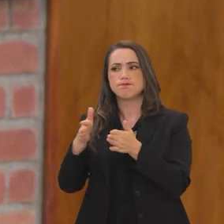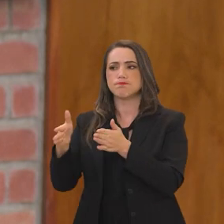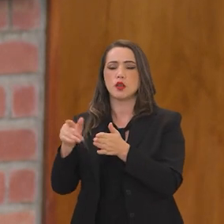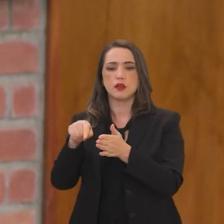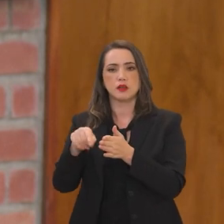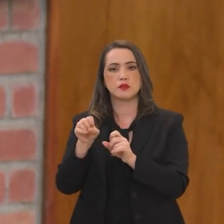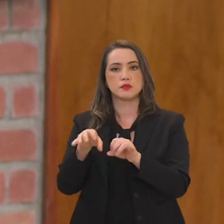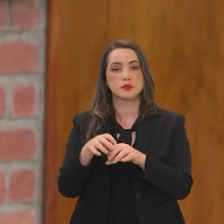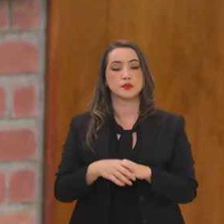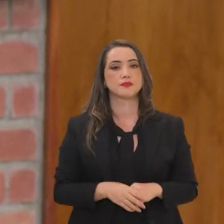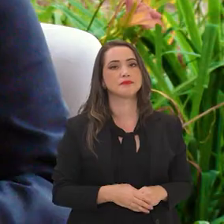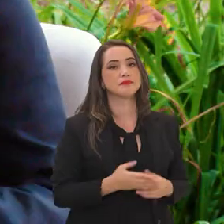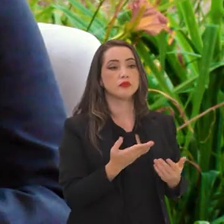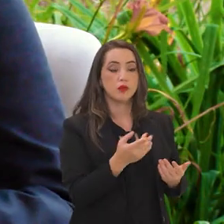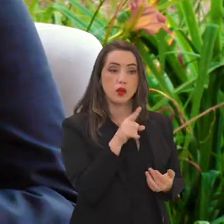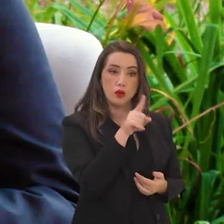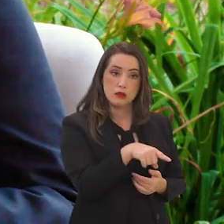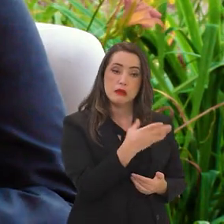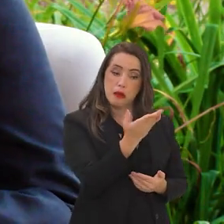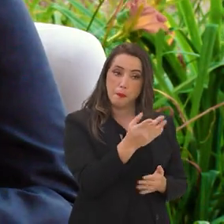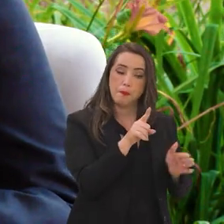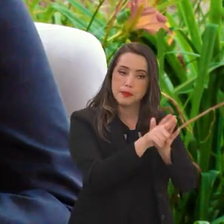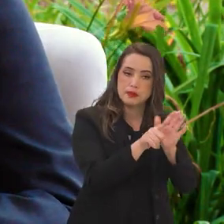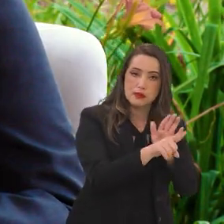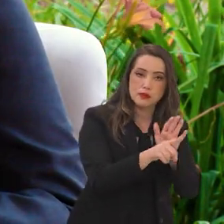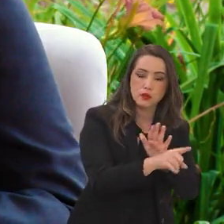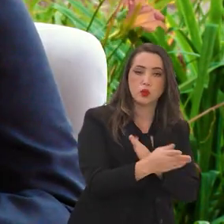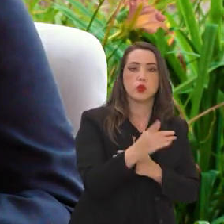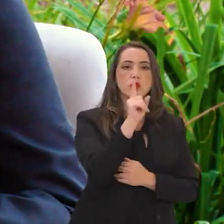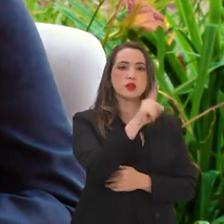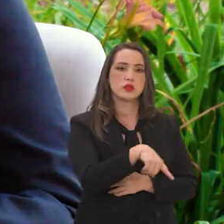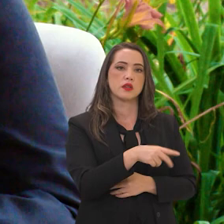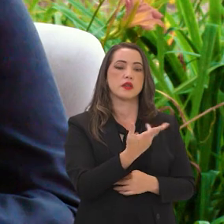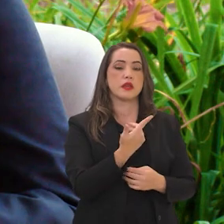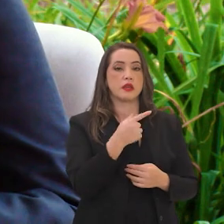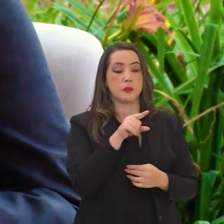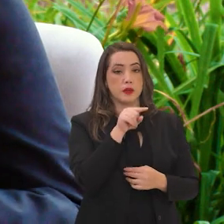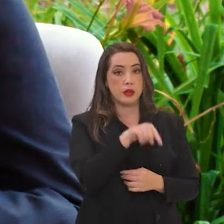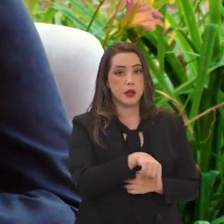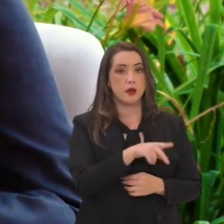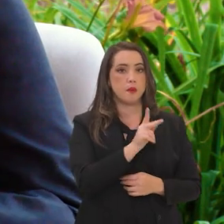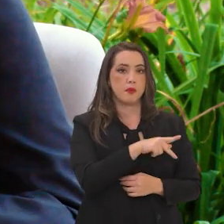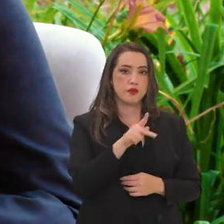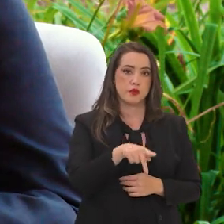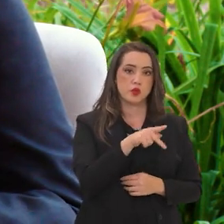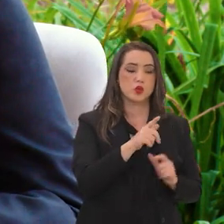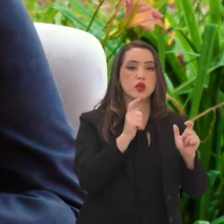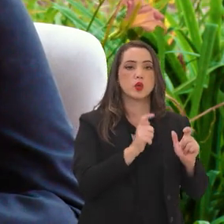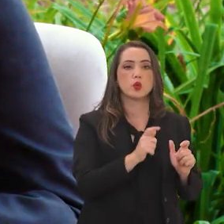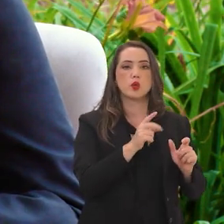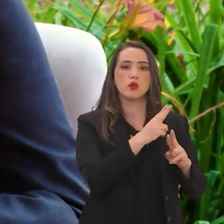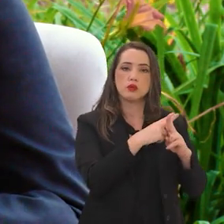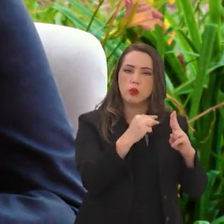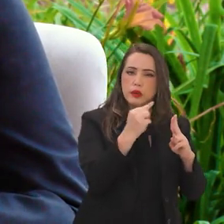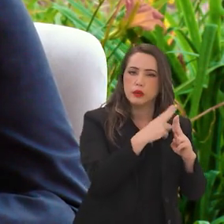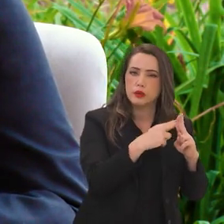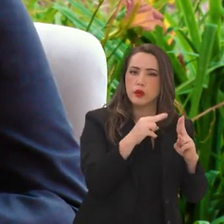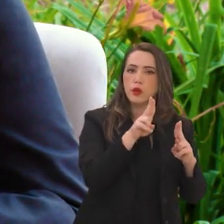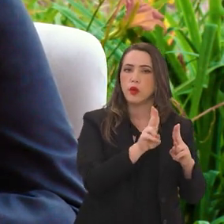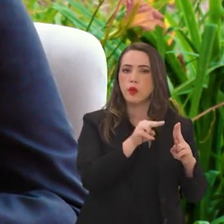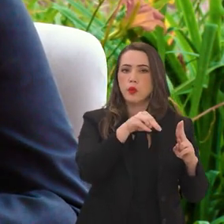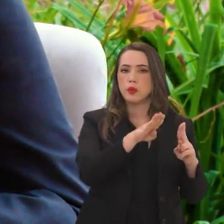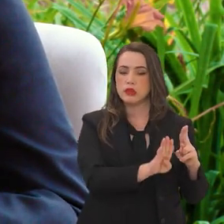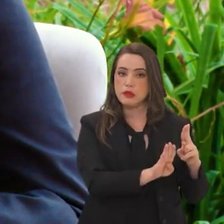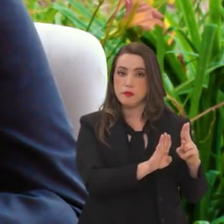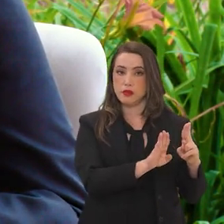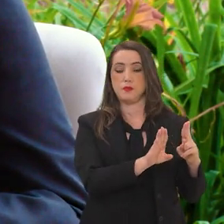importantes no âmbito da educação bom a senhora é pesquisadora é titular aqui do departamento de biologia da Universidade de